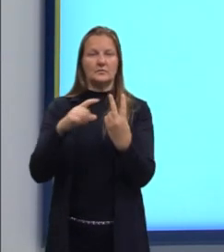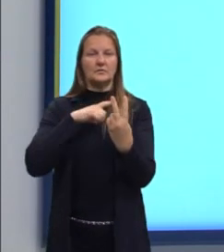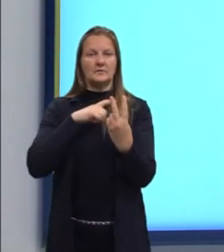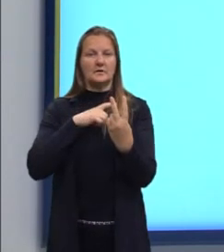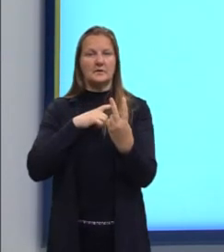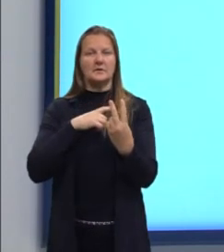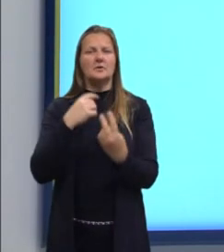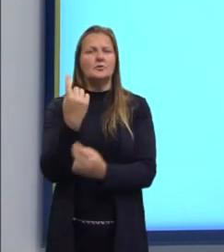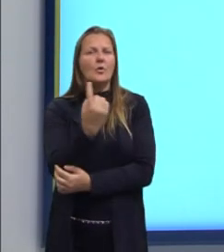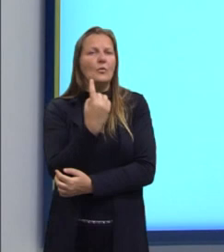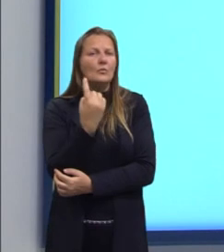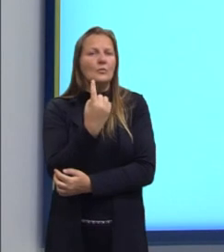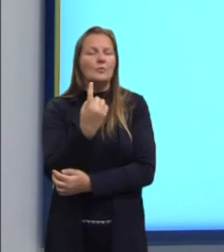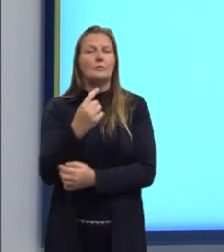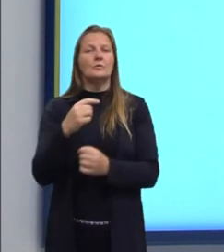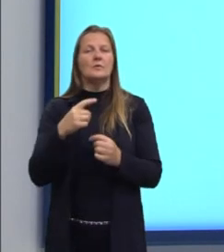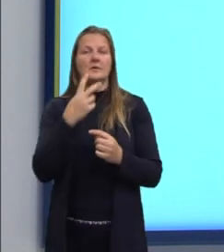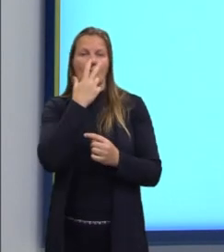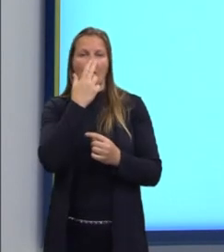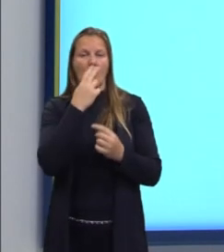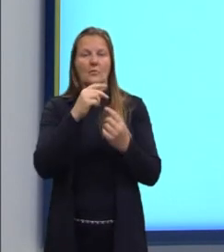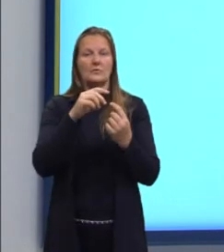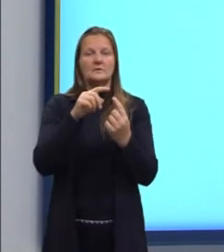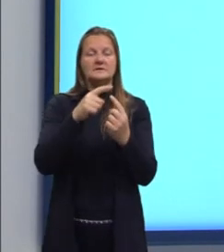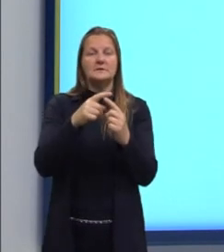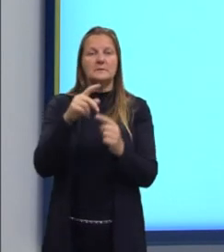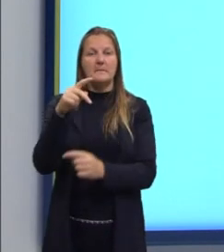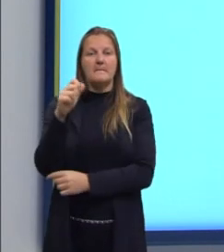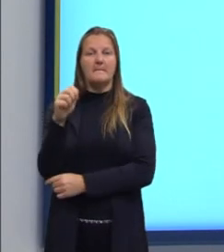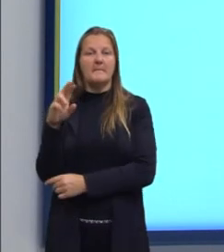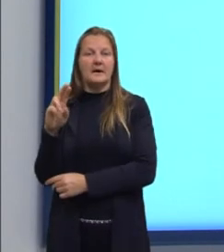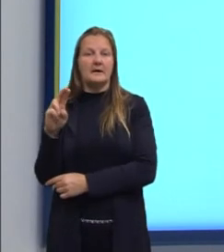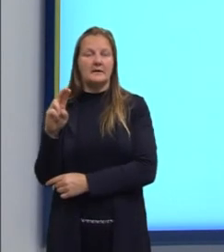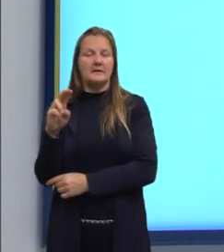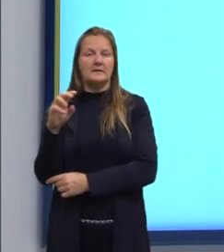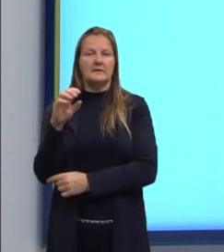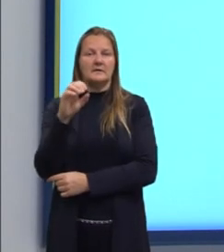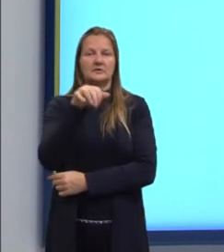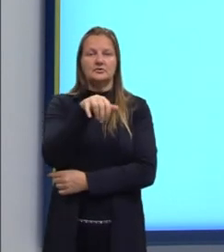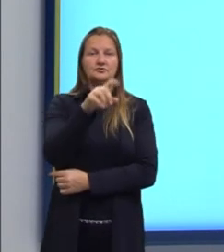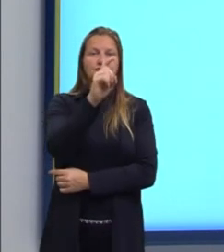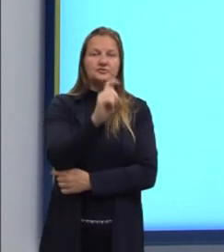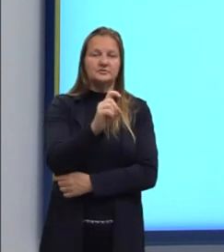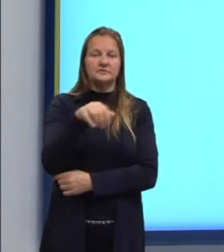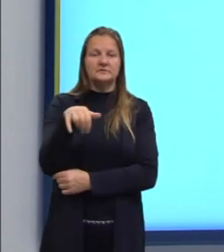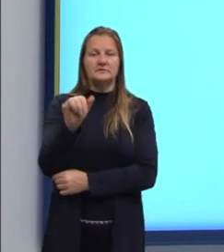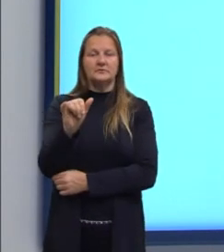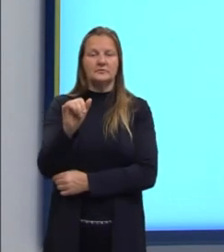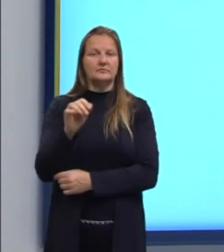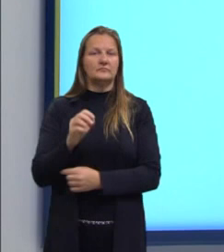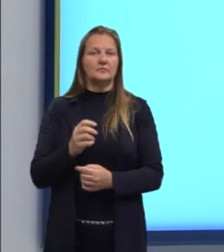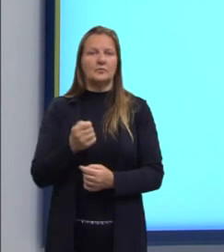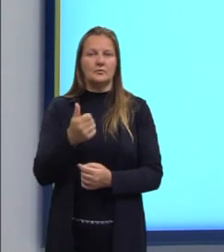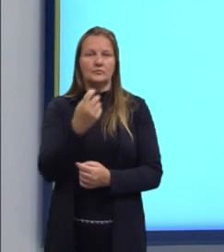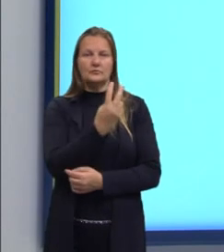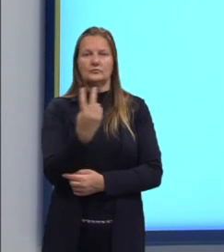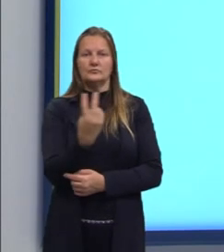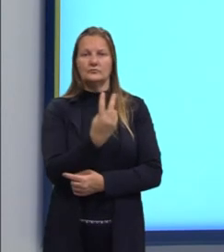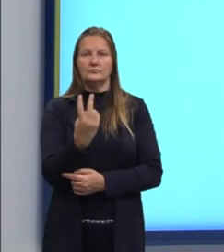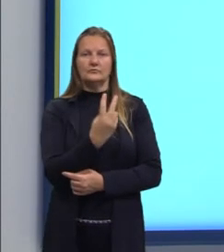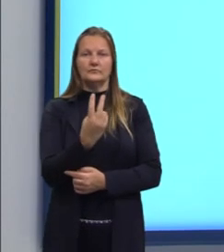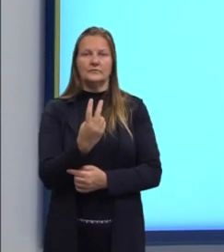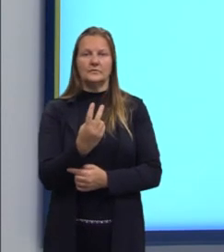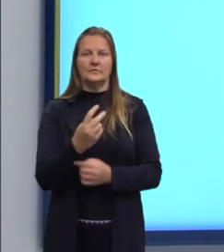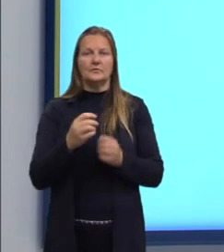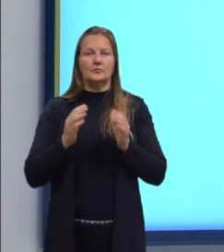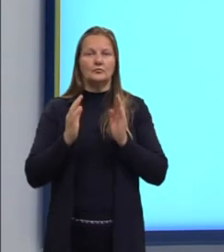e é única é um par ordenado o par x e y que satisfaz Então as duas equações